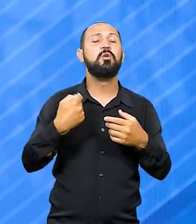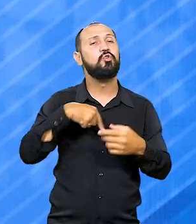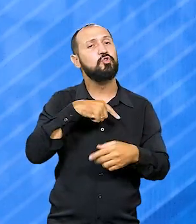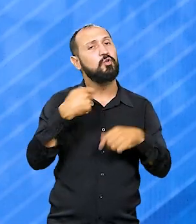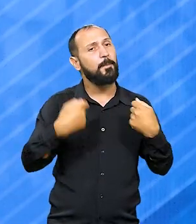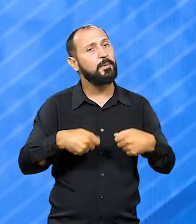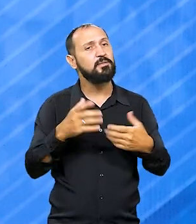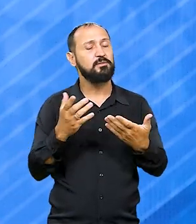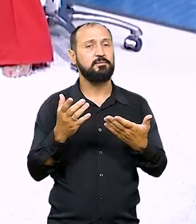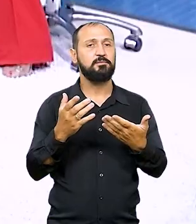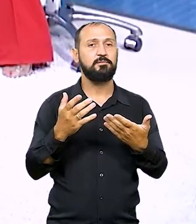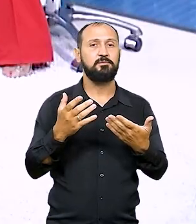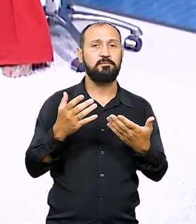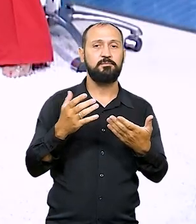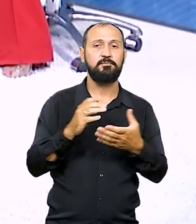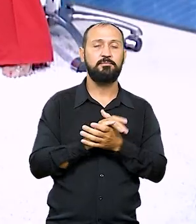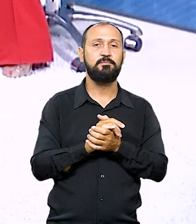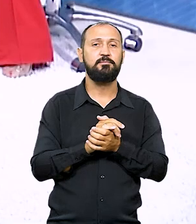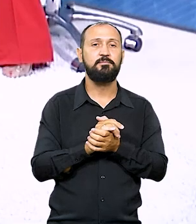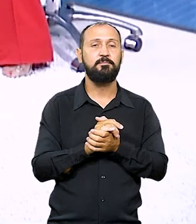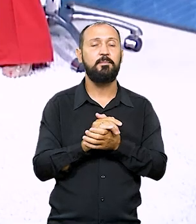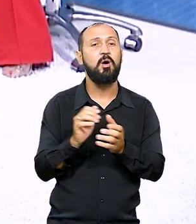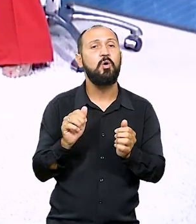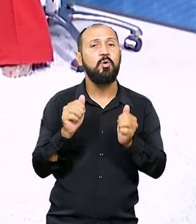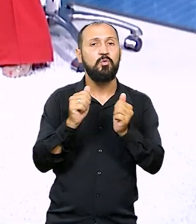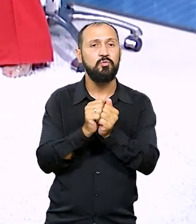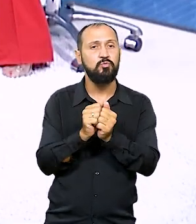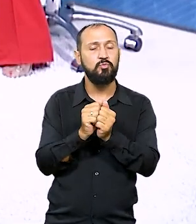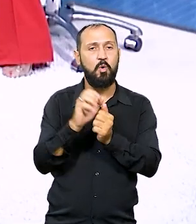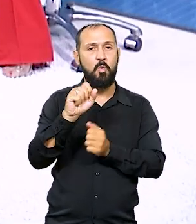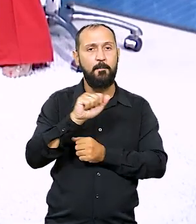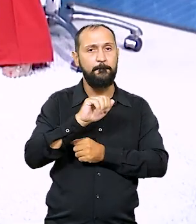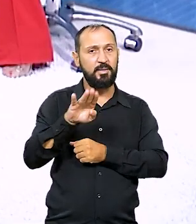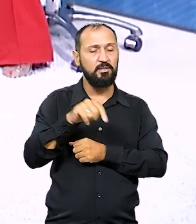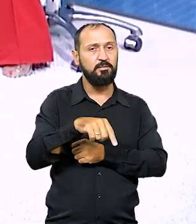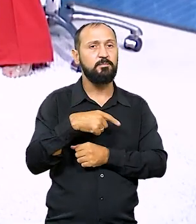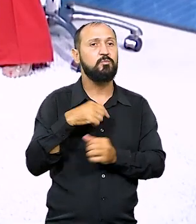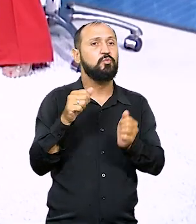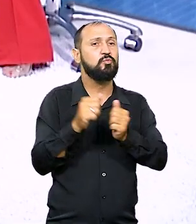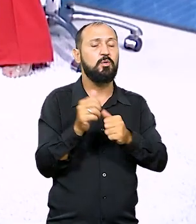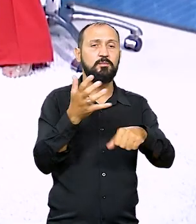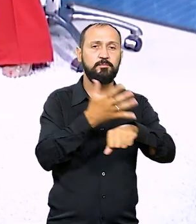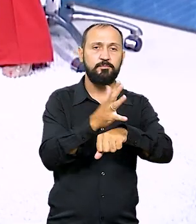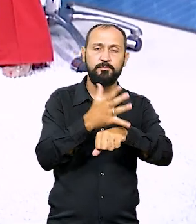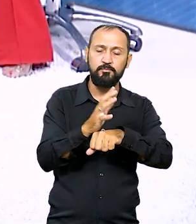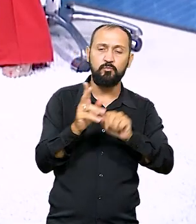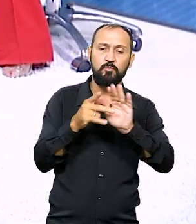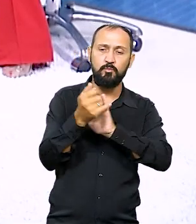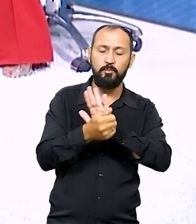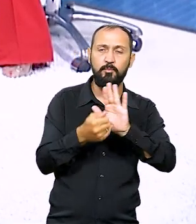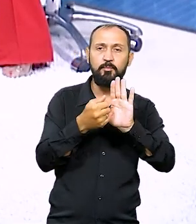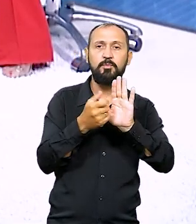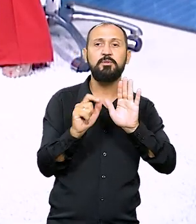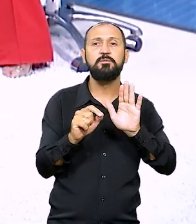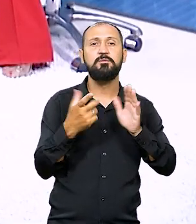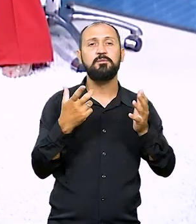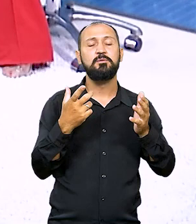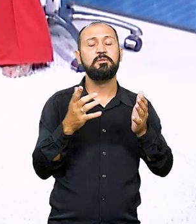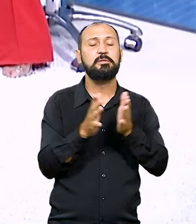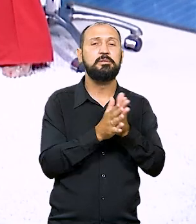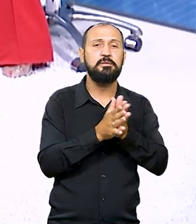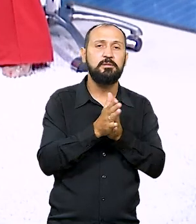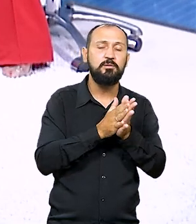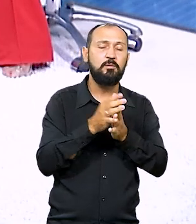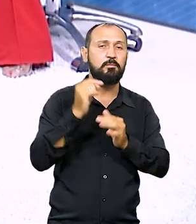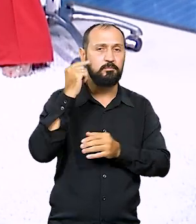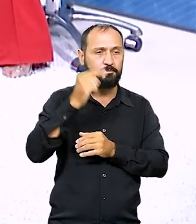as nossas necessidades, as maiores necessidades, para juntamente com a OAB a gente colocar em prática o projeto